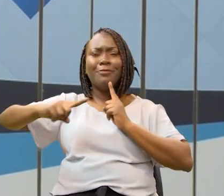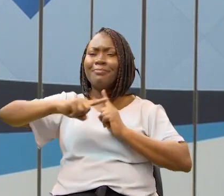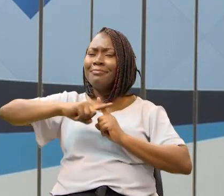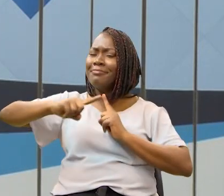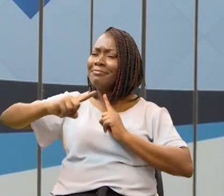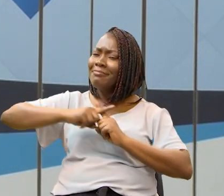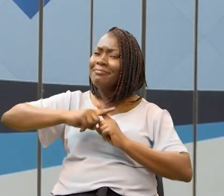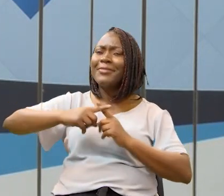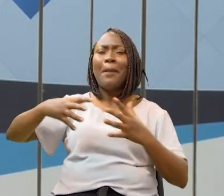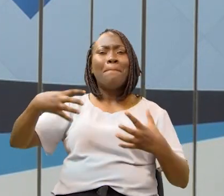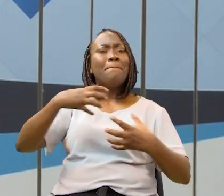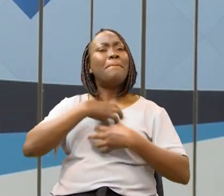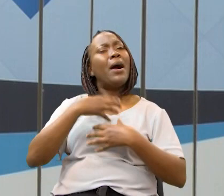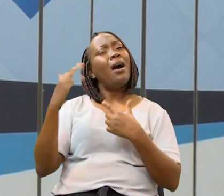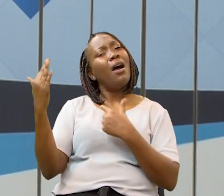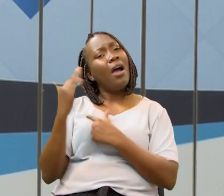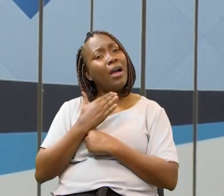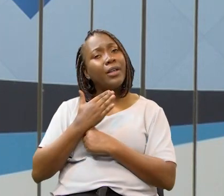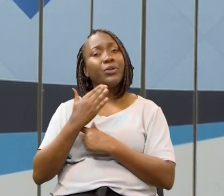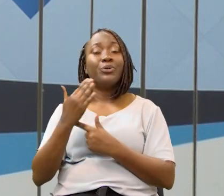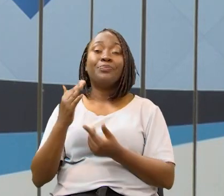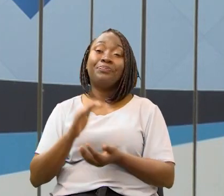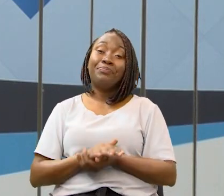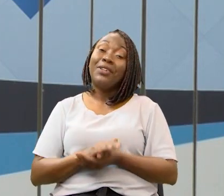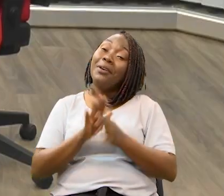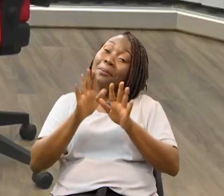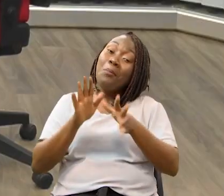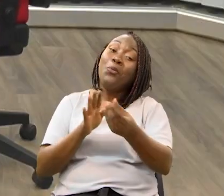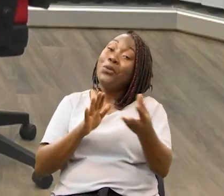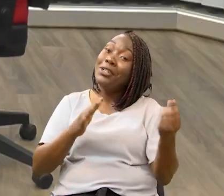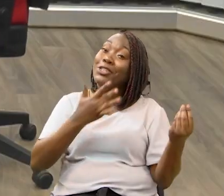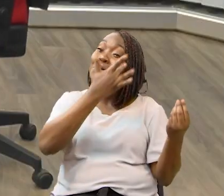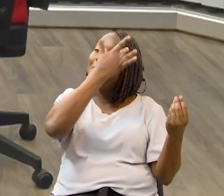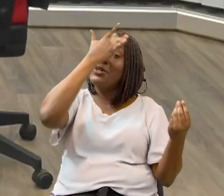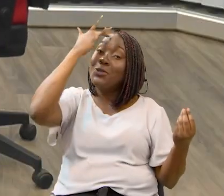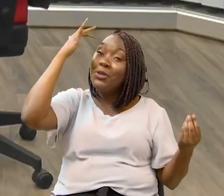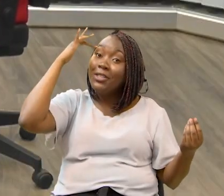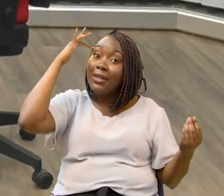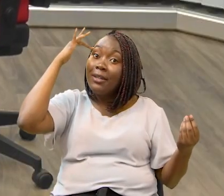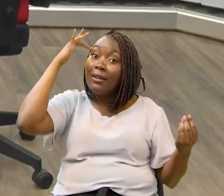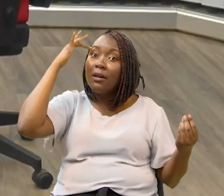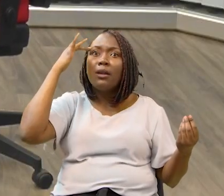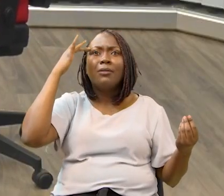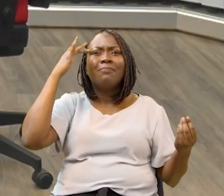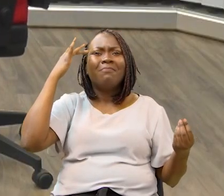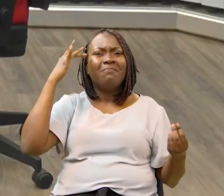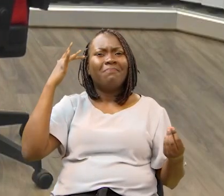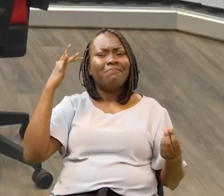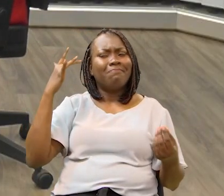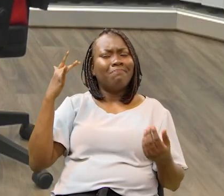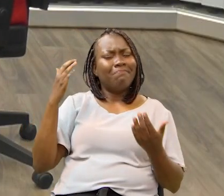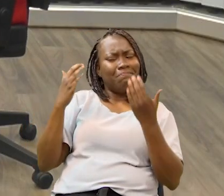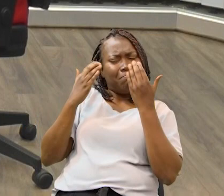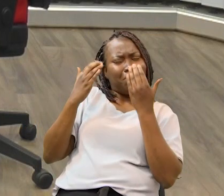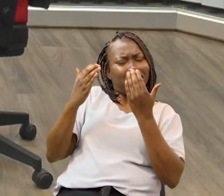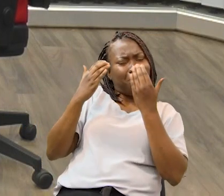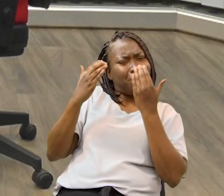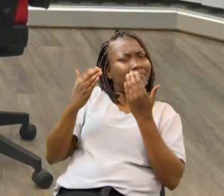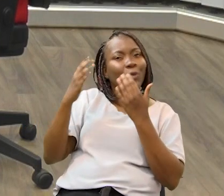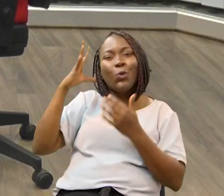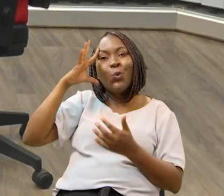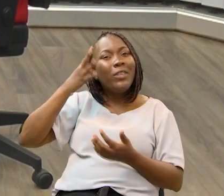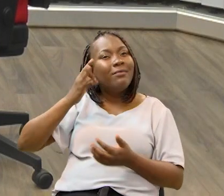benefícios, impactos na vida da mulher, de fato. Né? Embora muitas pessoas ainda tenham muita resistência a